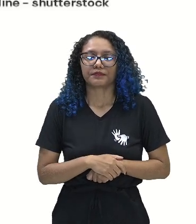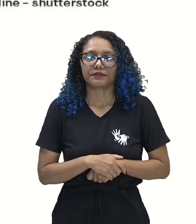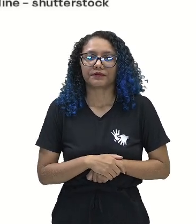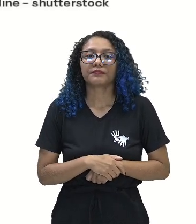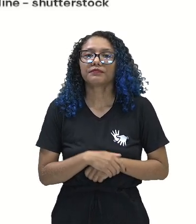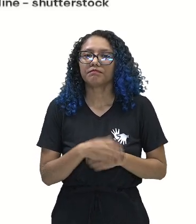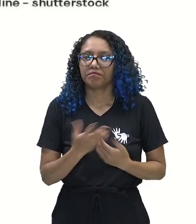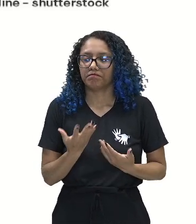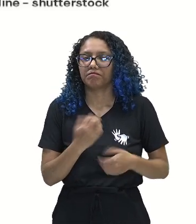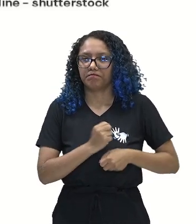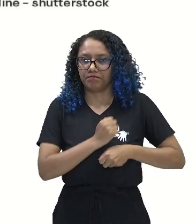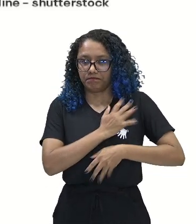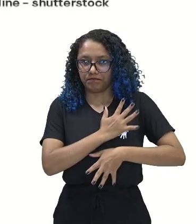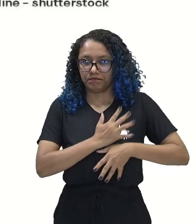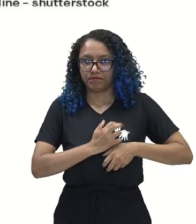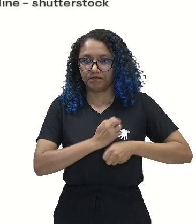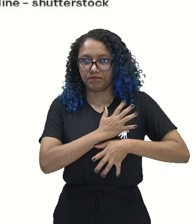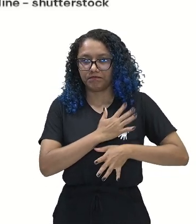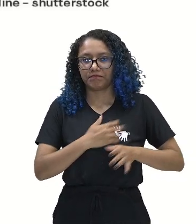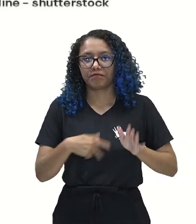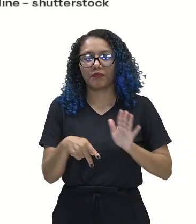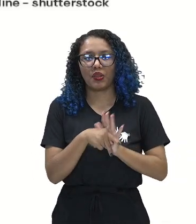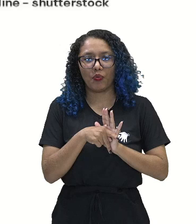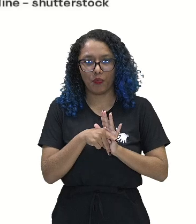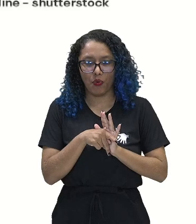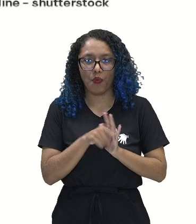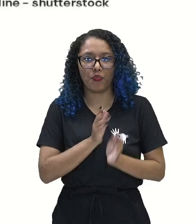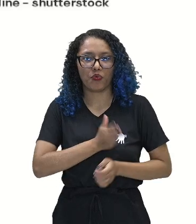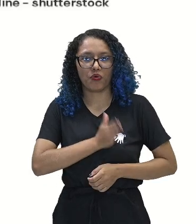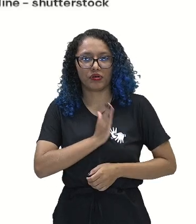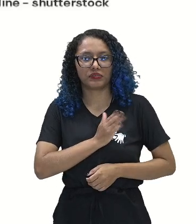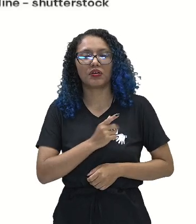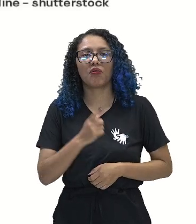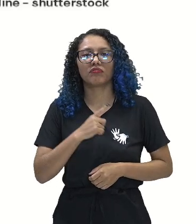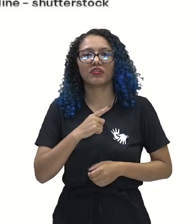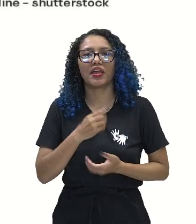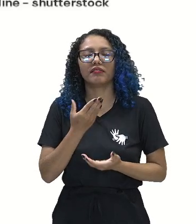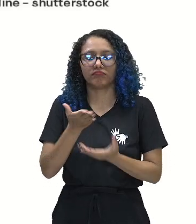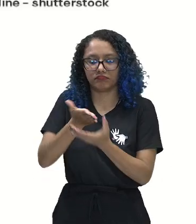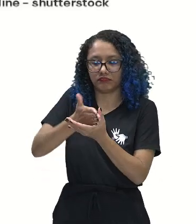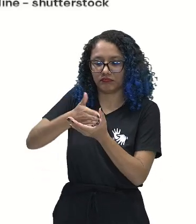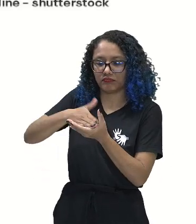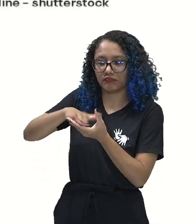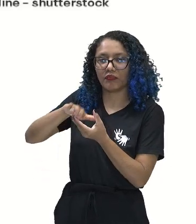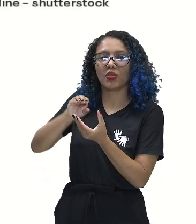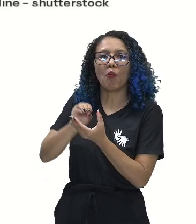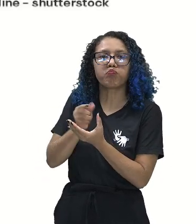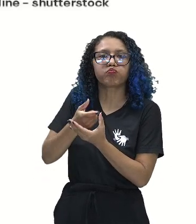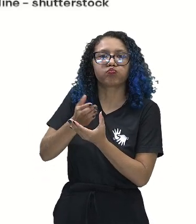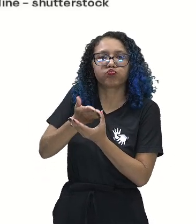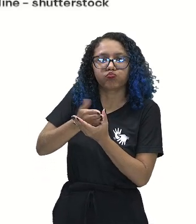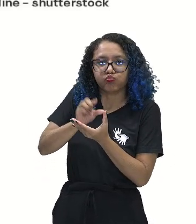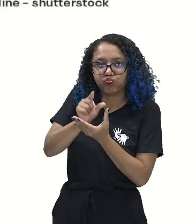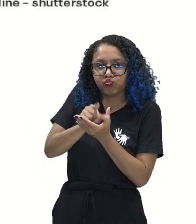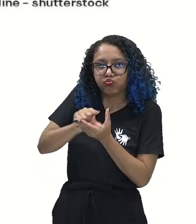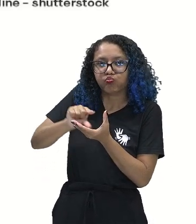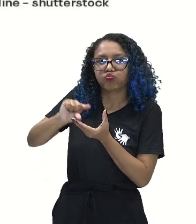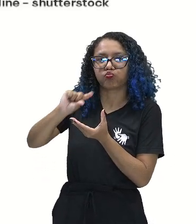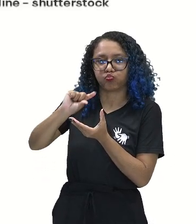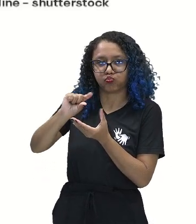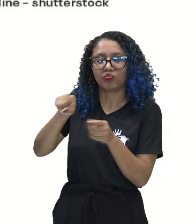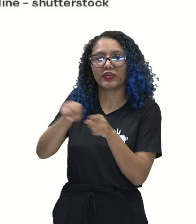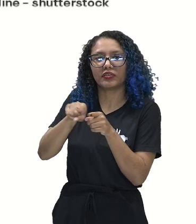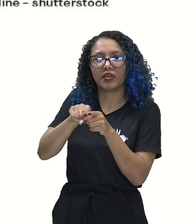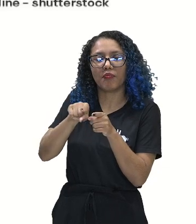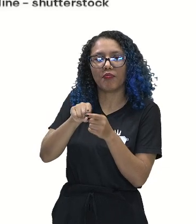coração, eles têm paredes musculares espessas e elásticas, né, para